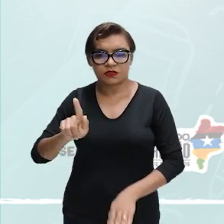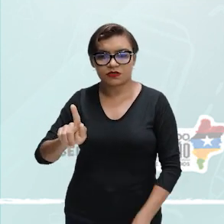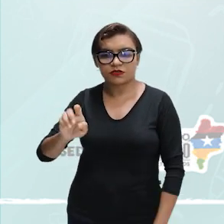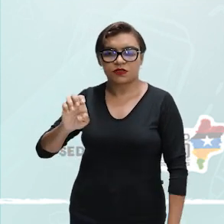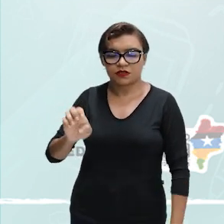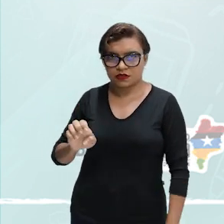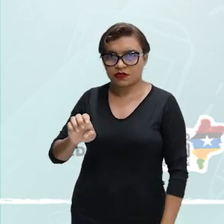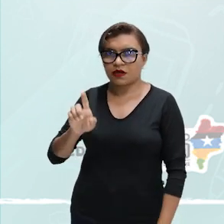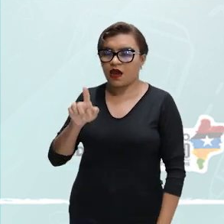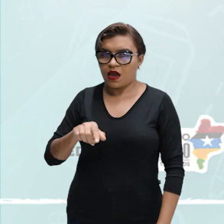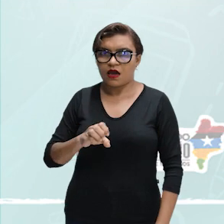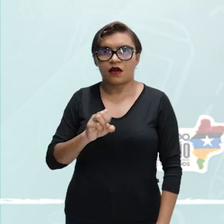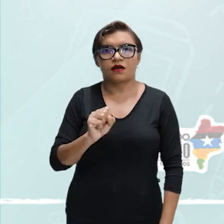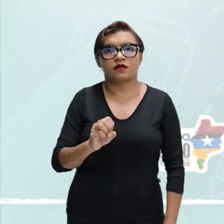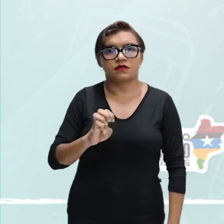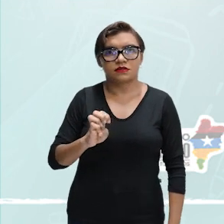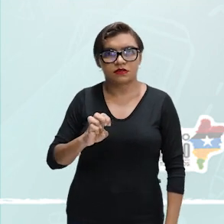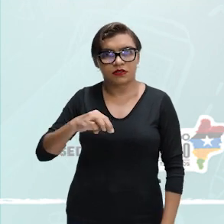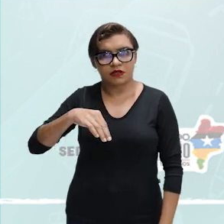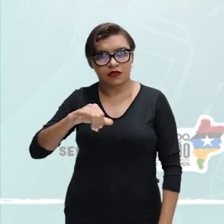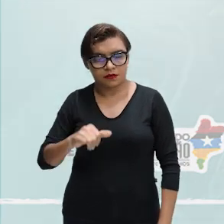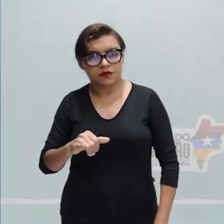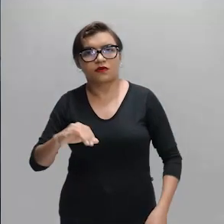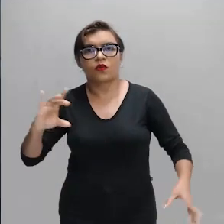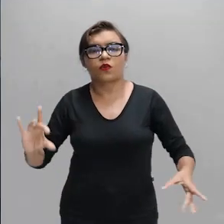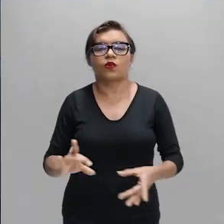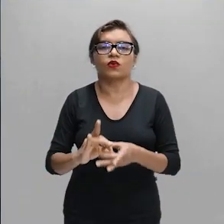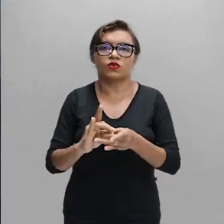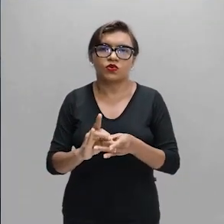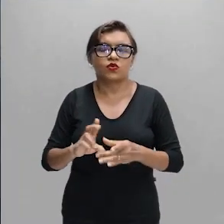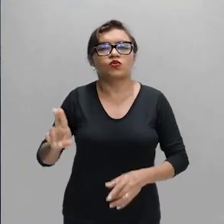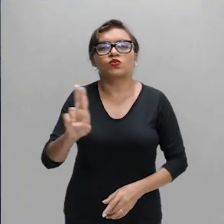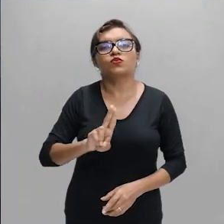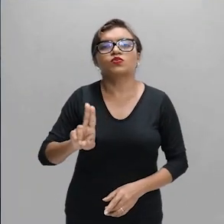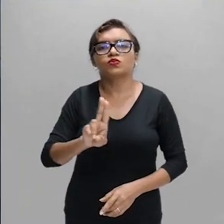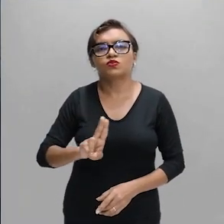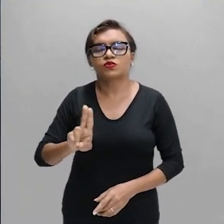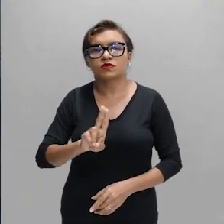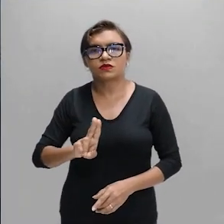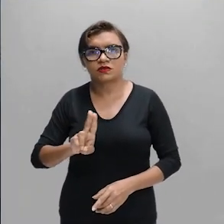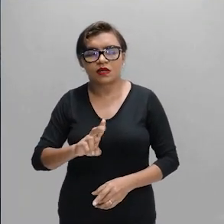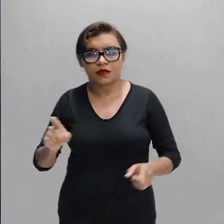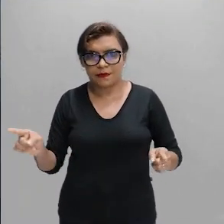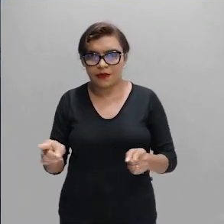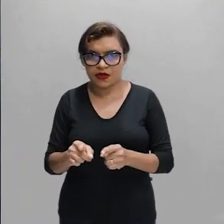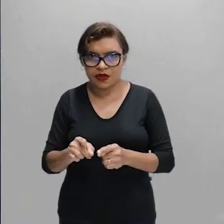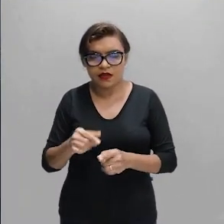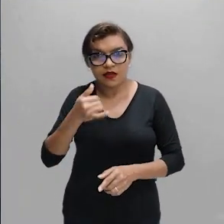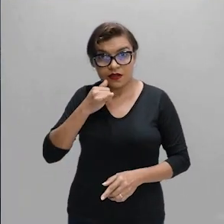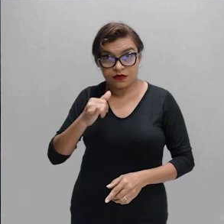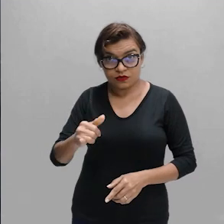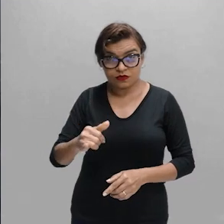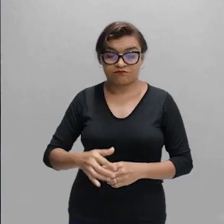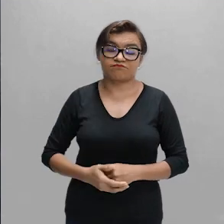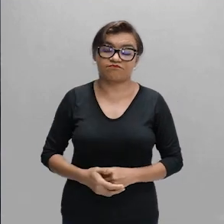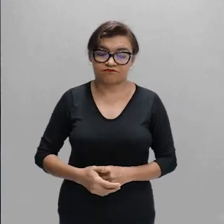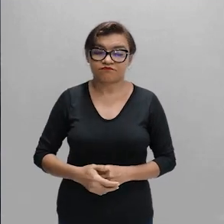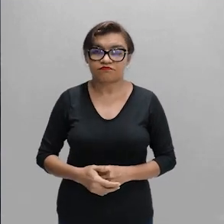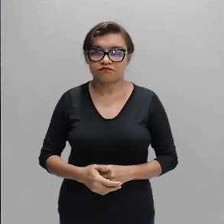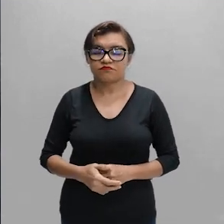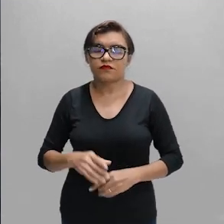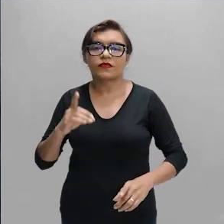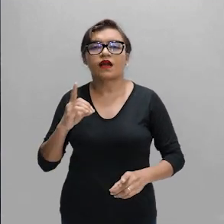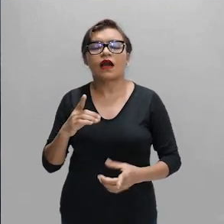semicondutores que são bastante utilizados na microeletrônica. Vamos falar bastante sobre eles. Então nós encontramos aí